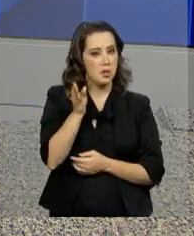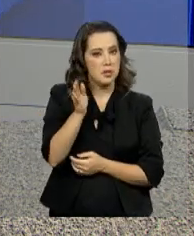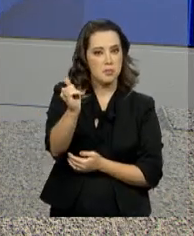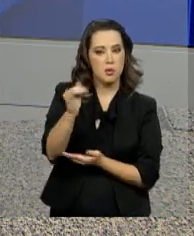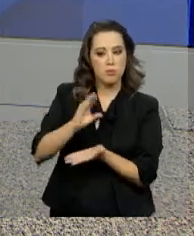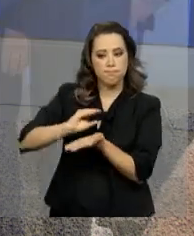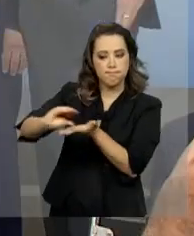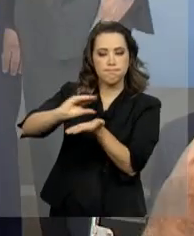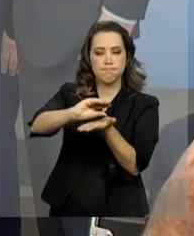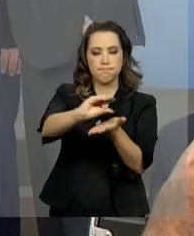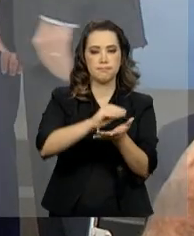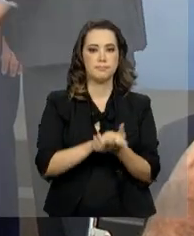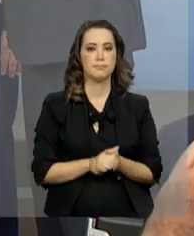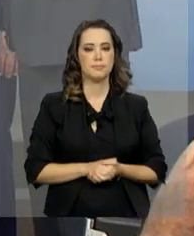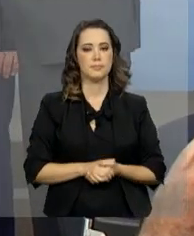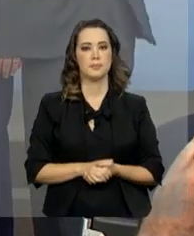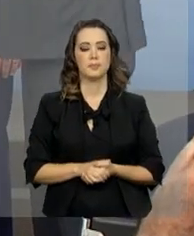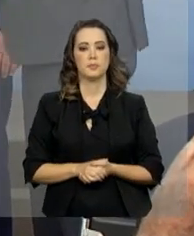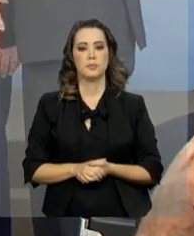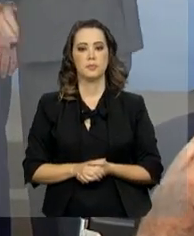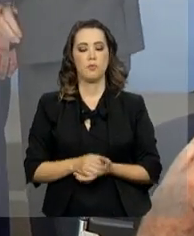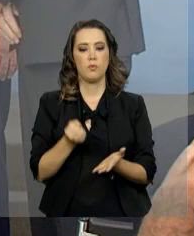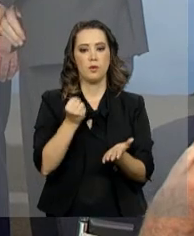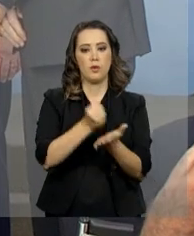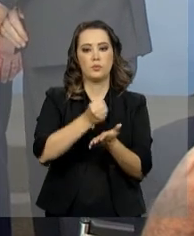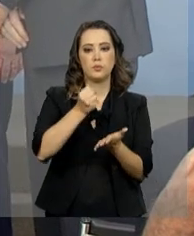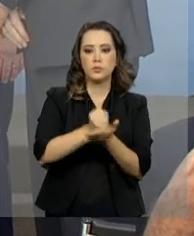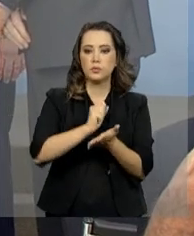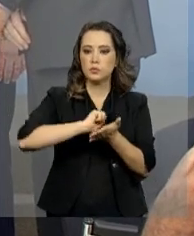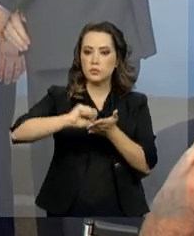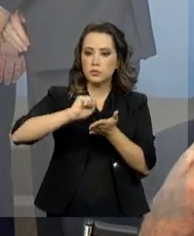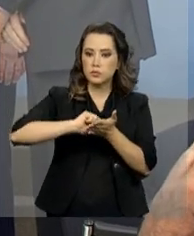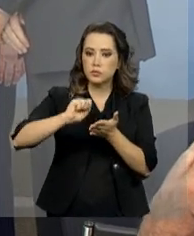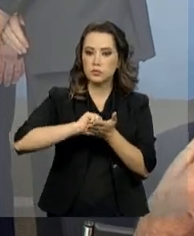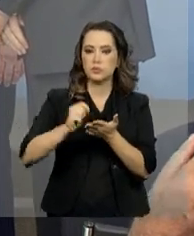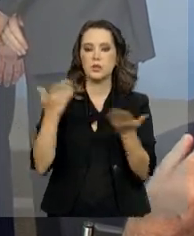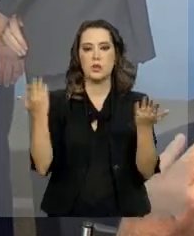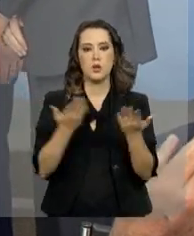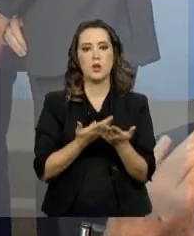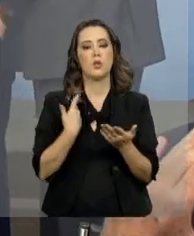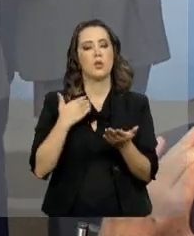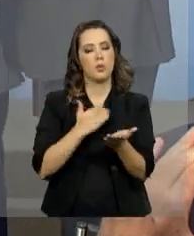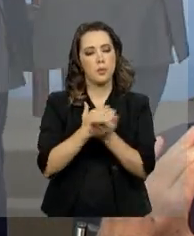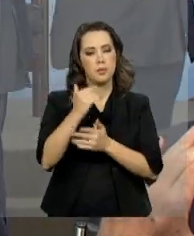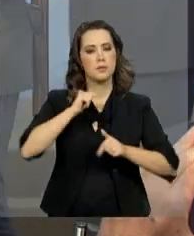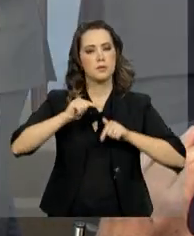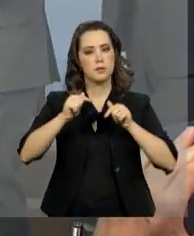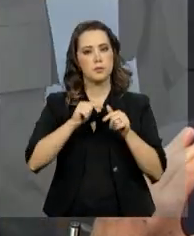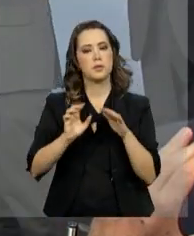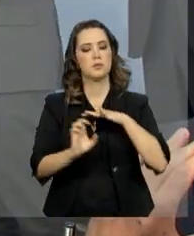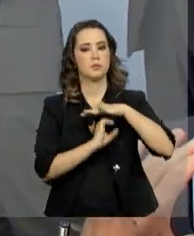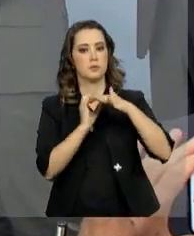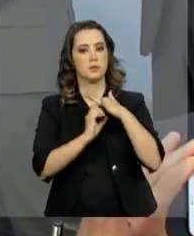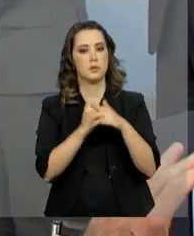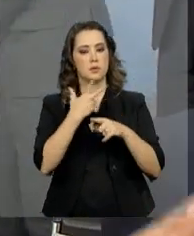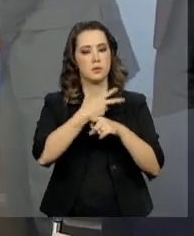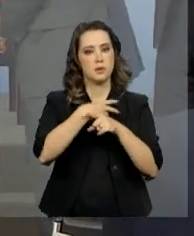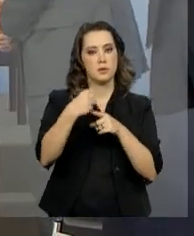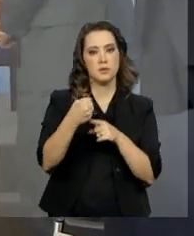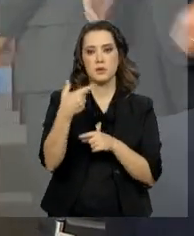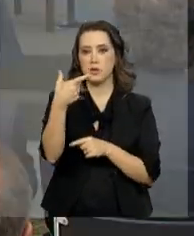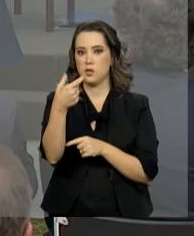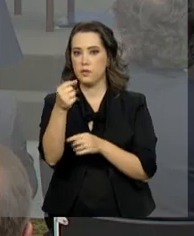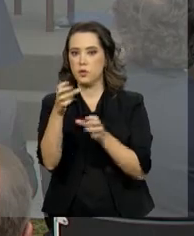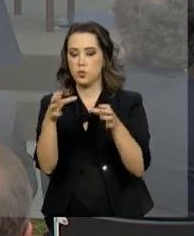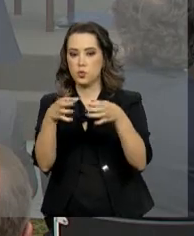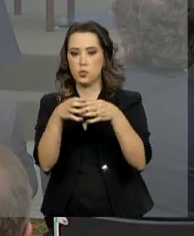em contratos assinados agora é mãos à obra as empresas vencedoras dos 20 lotes do leilão de